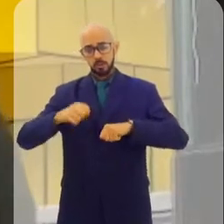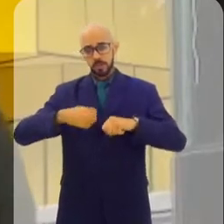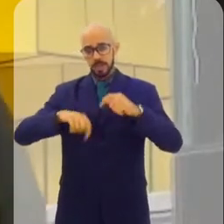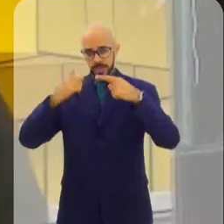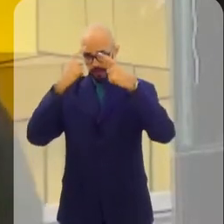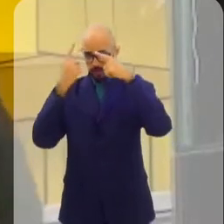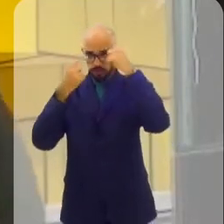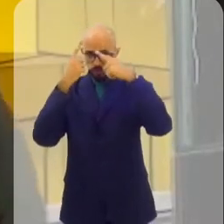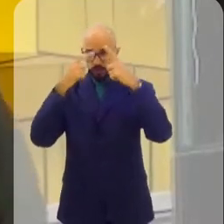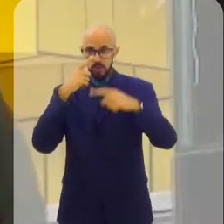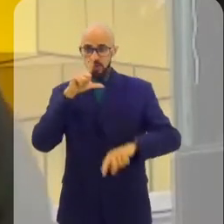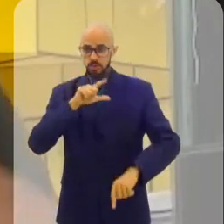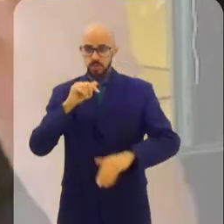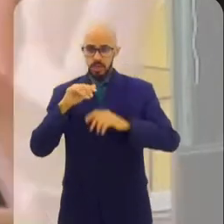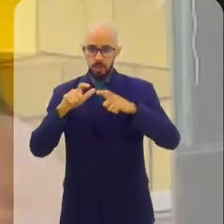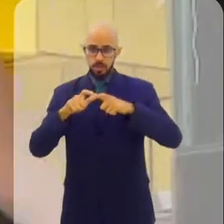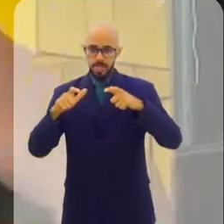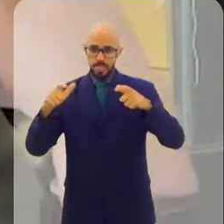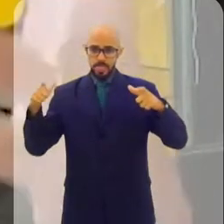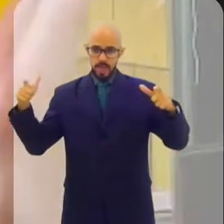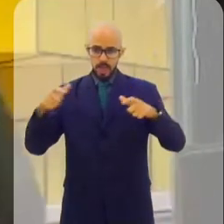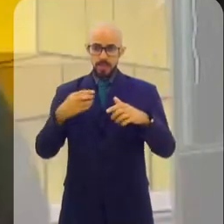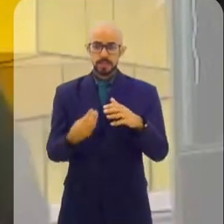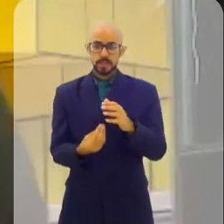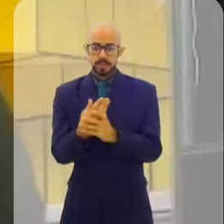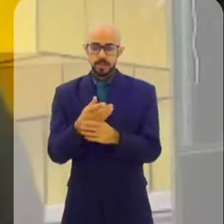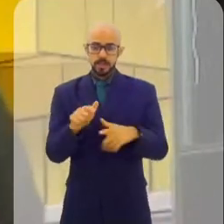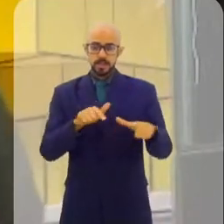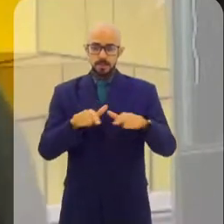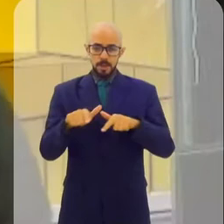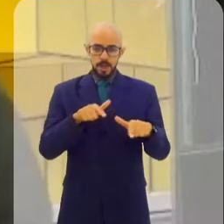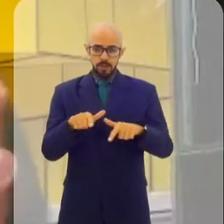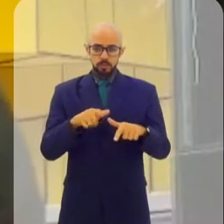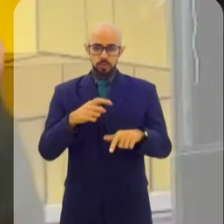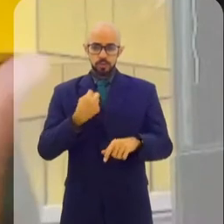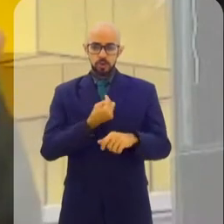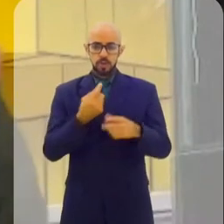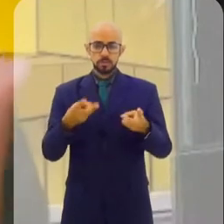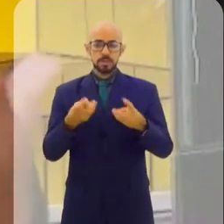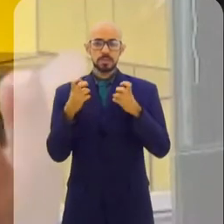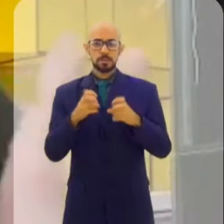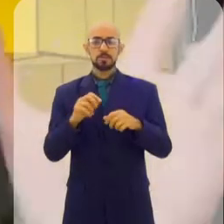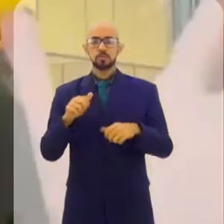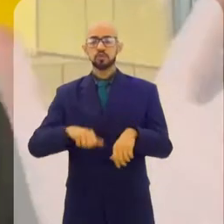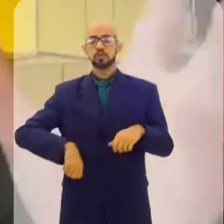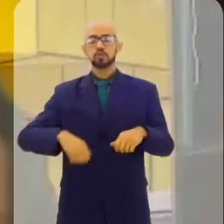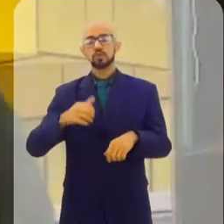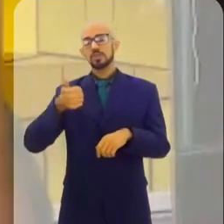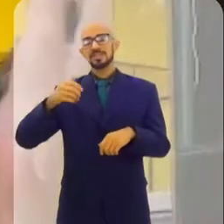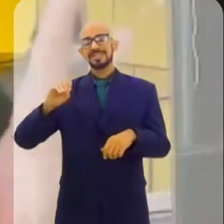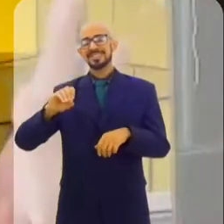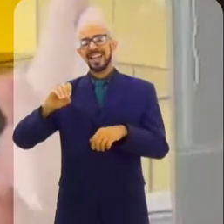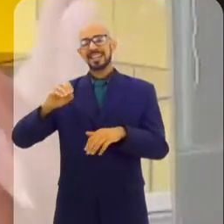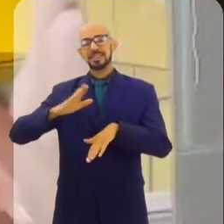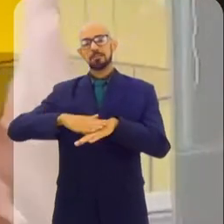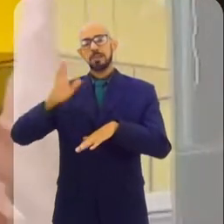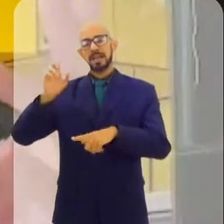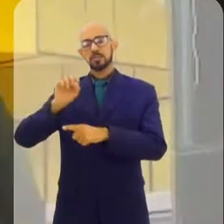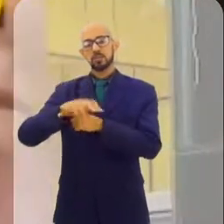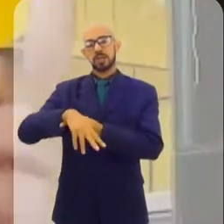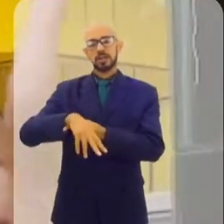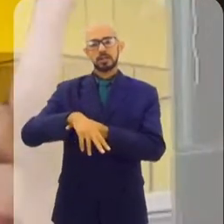criativa conseguia crescer, né, gerar mais emprego, enfim. E a gente vê que o top 10, quem mais